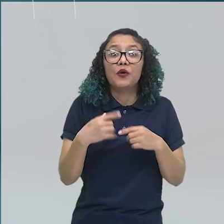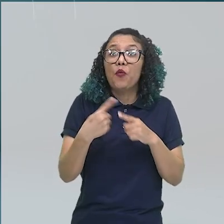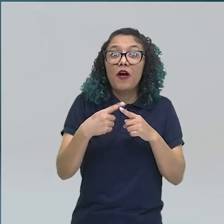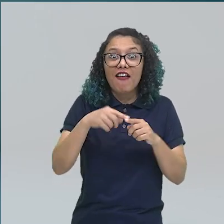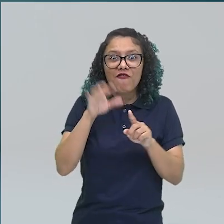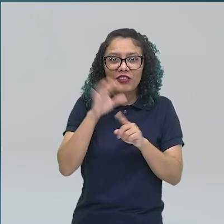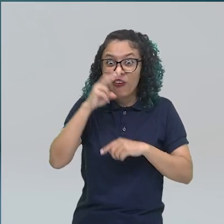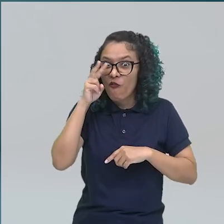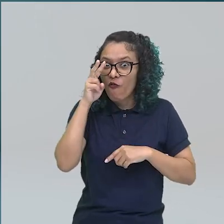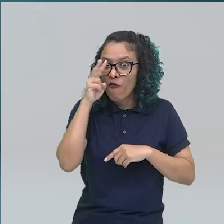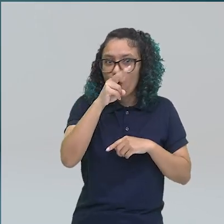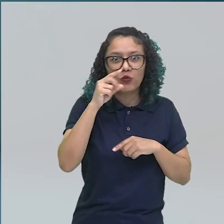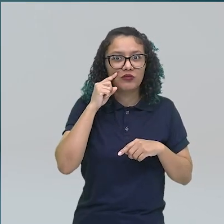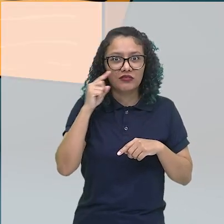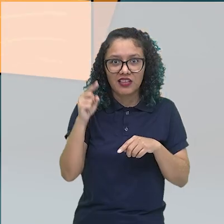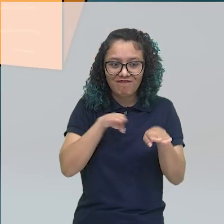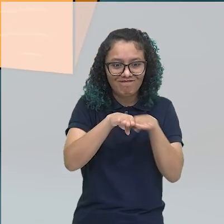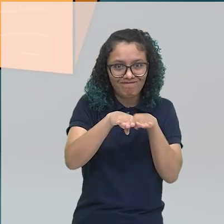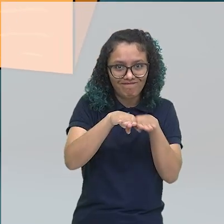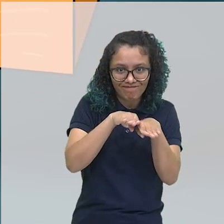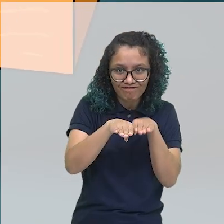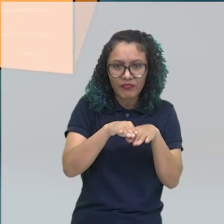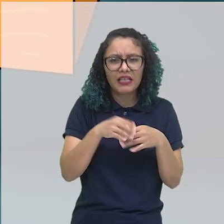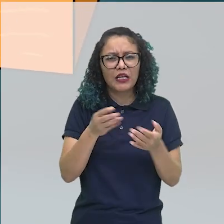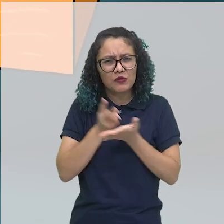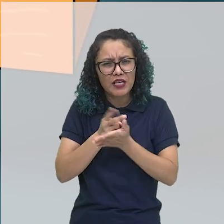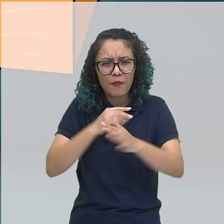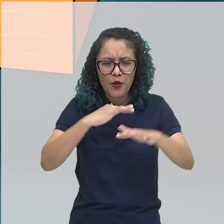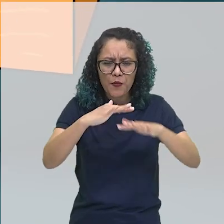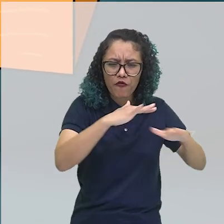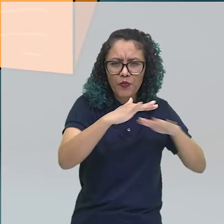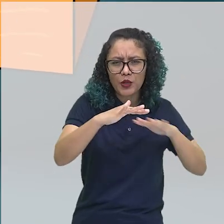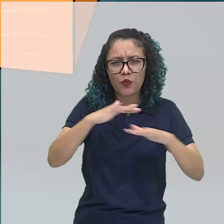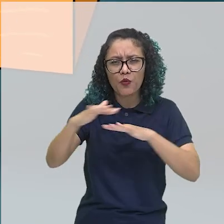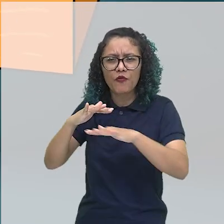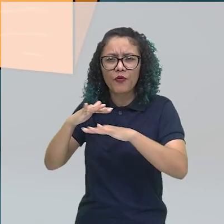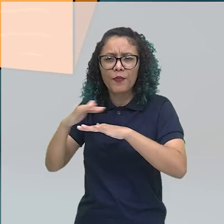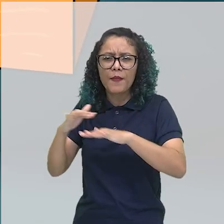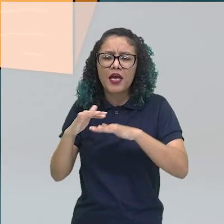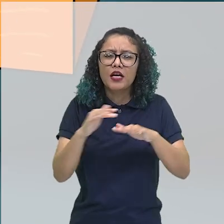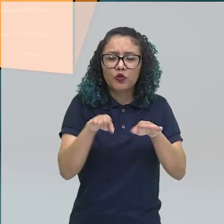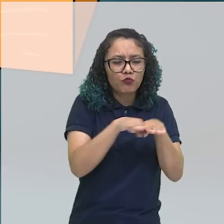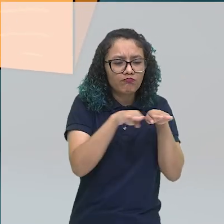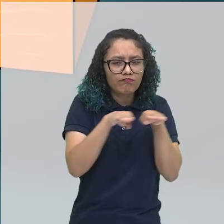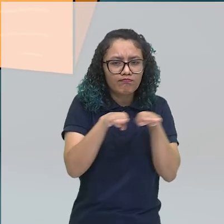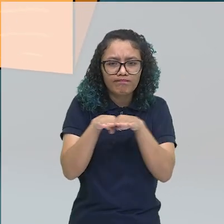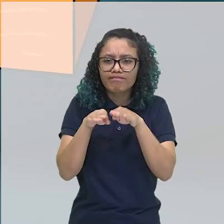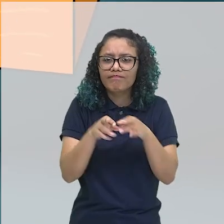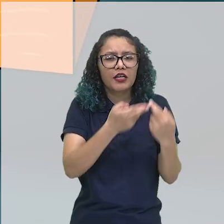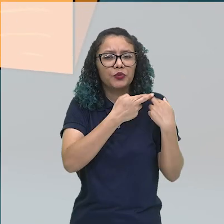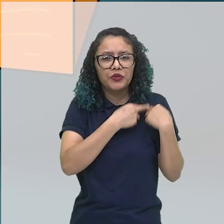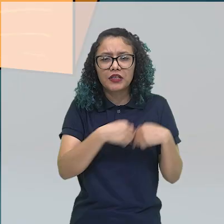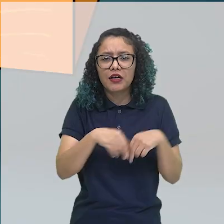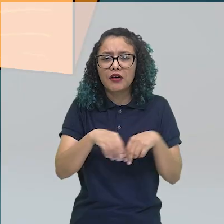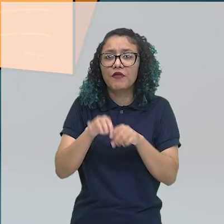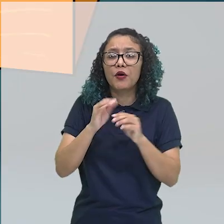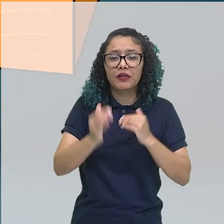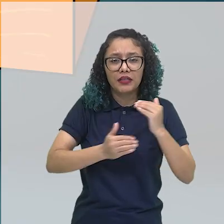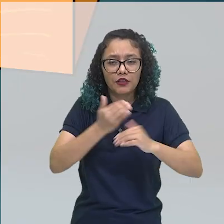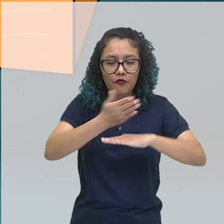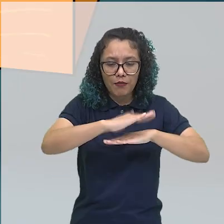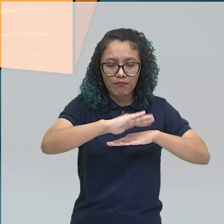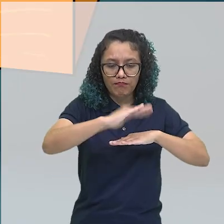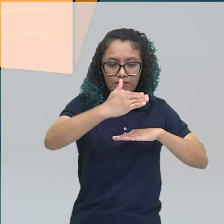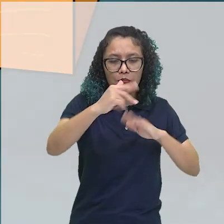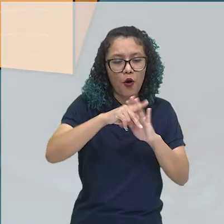força poderosa. Essa dança incessante das placas tectônicas é a responsável por moldar o relevo